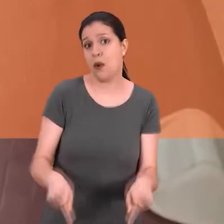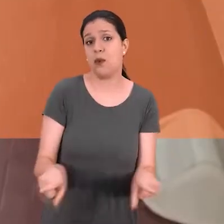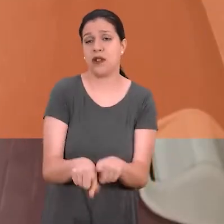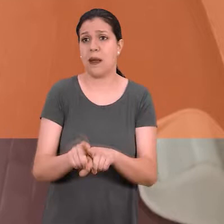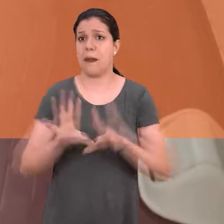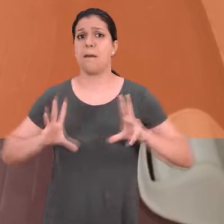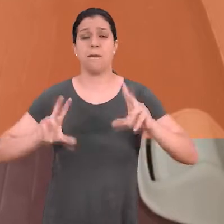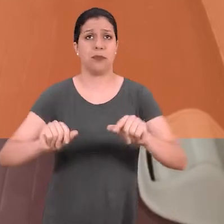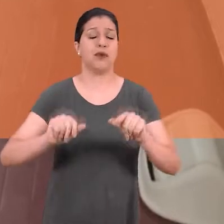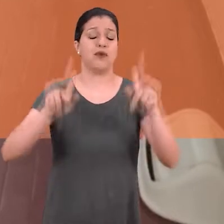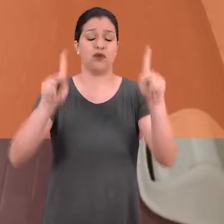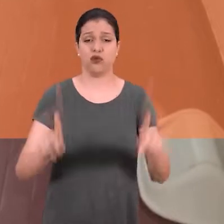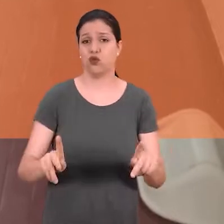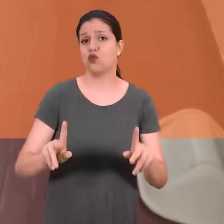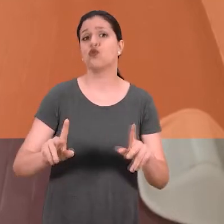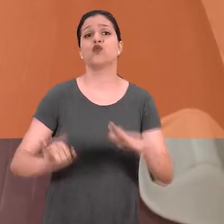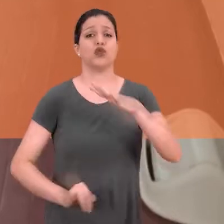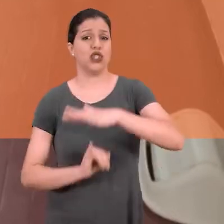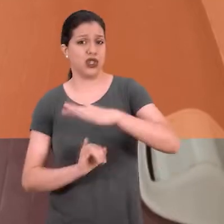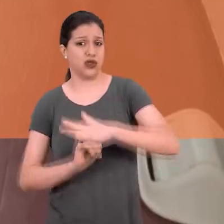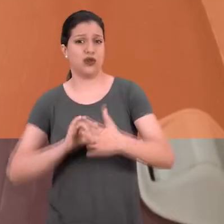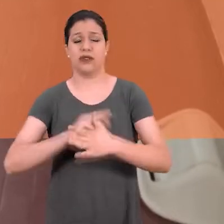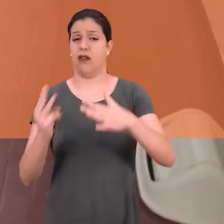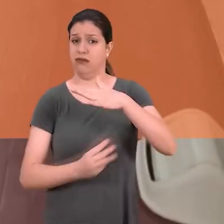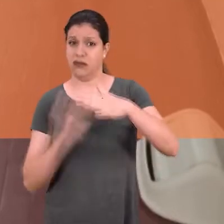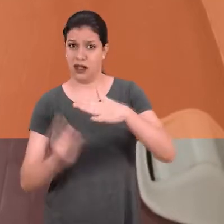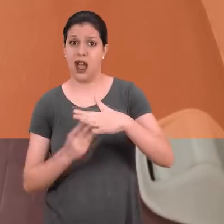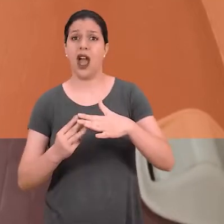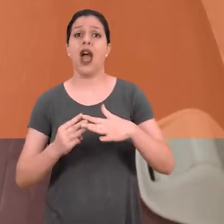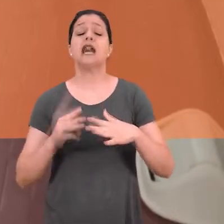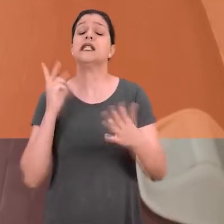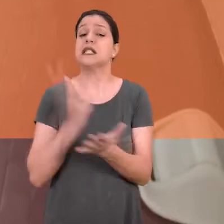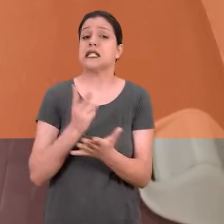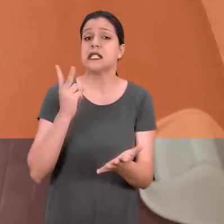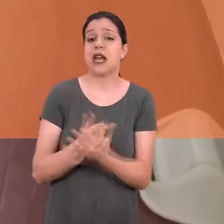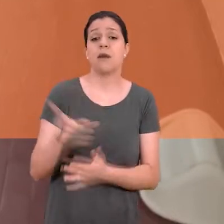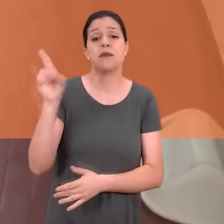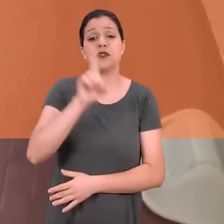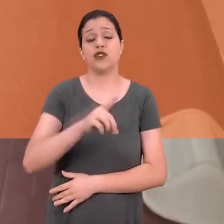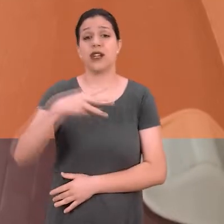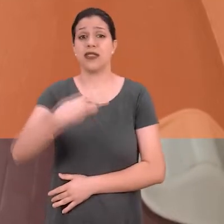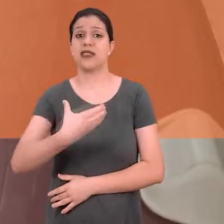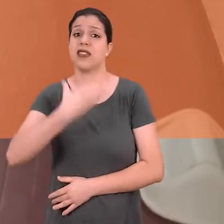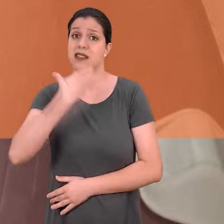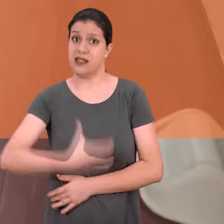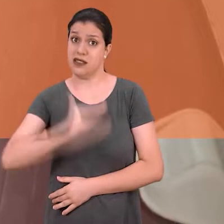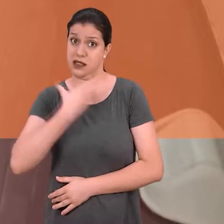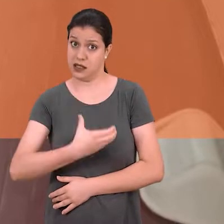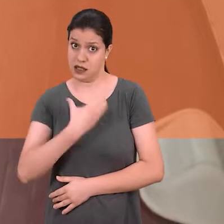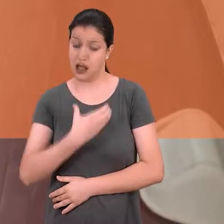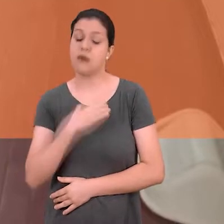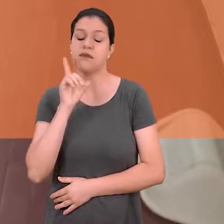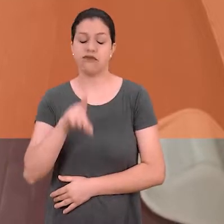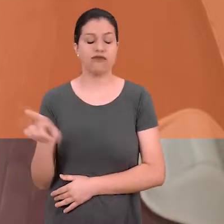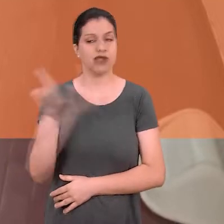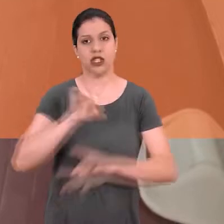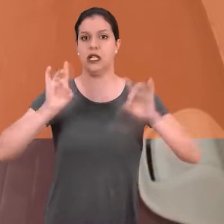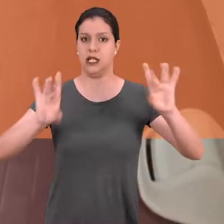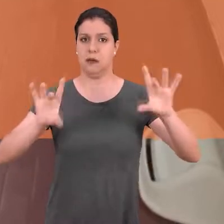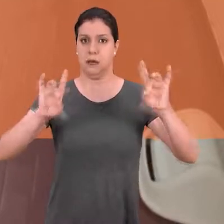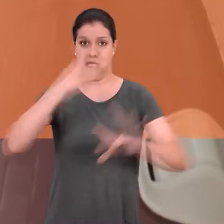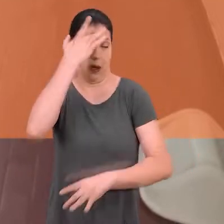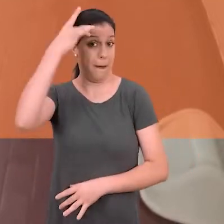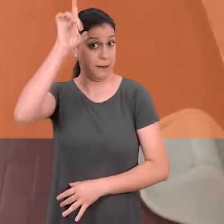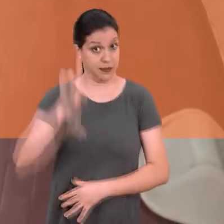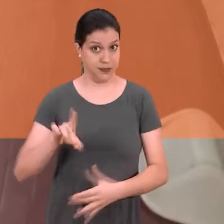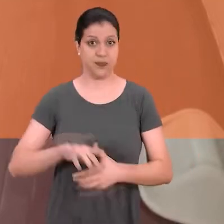terceiro setor, é celebrado todos os anos, em 3 de dezembro, o Dia Internacional da Pessoa com Deficiência.